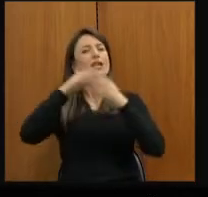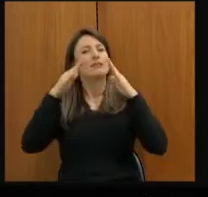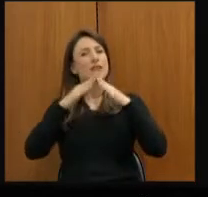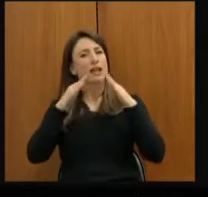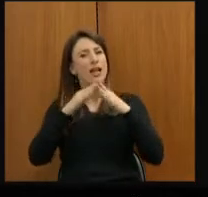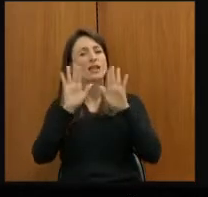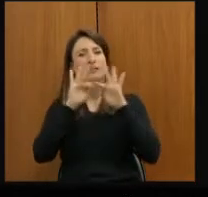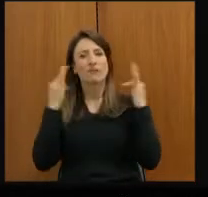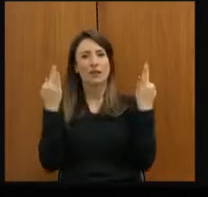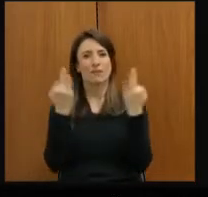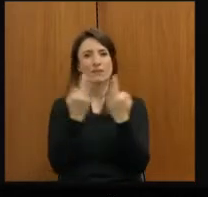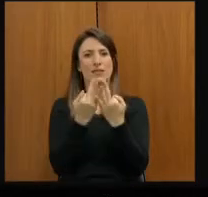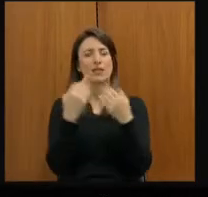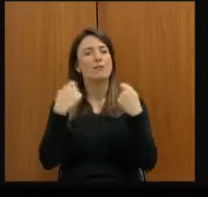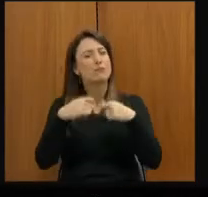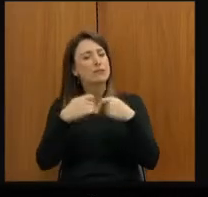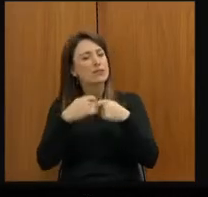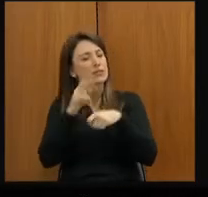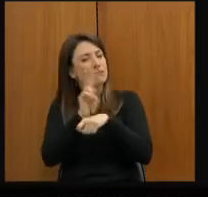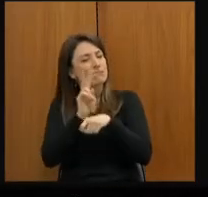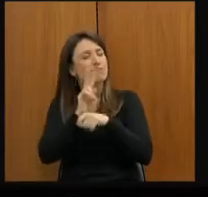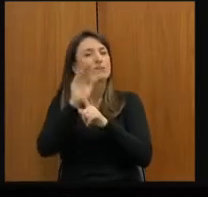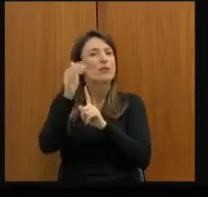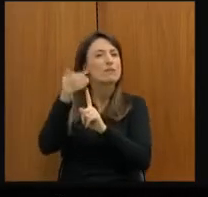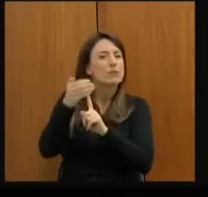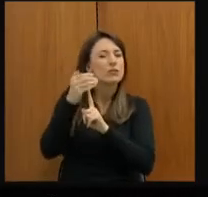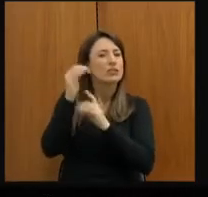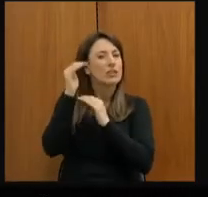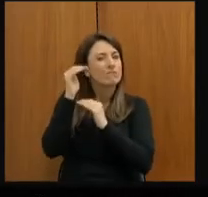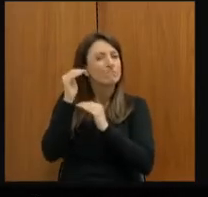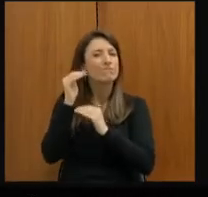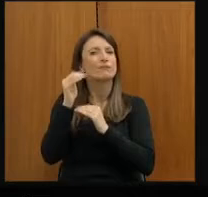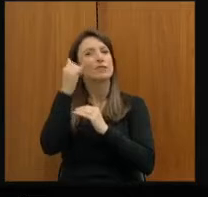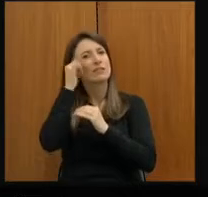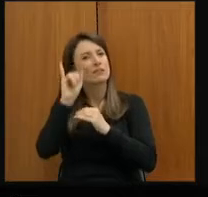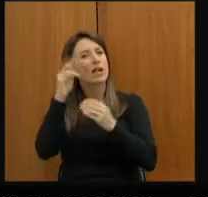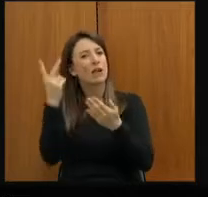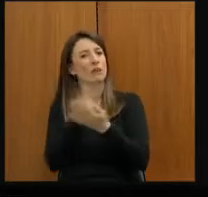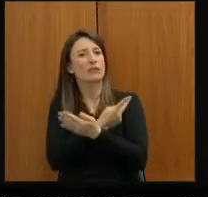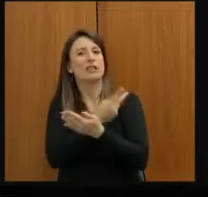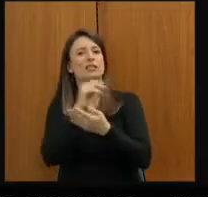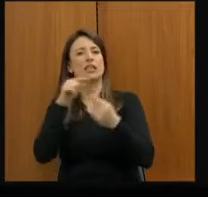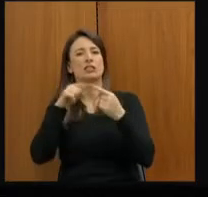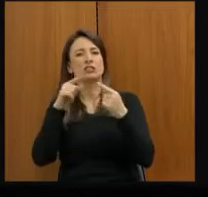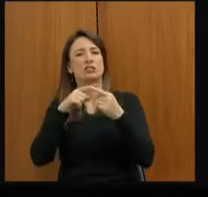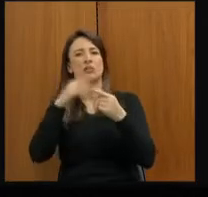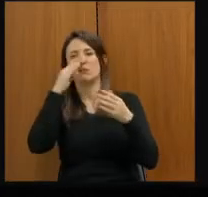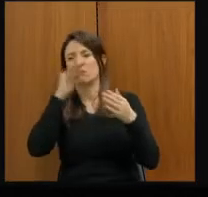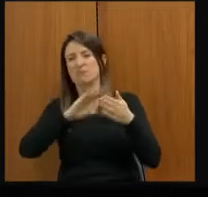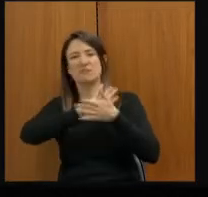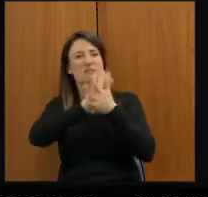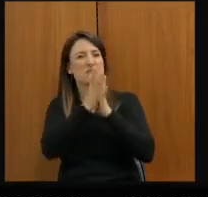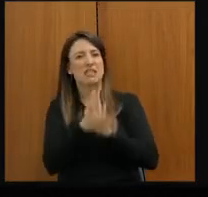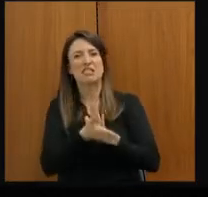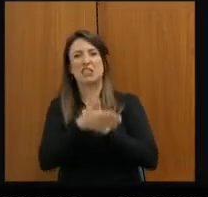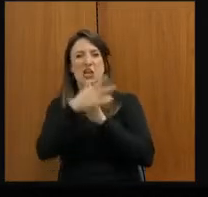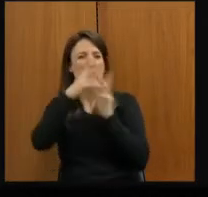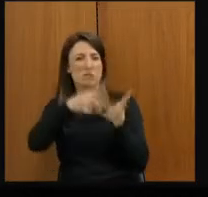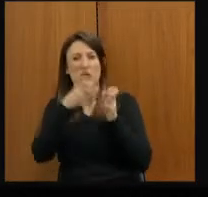sentido de resguardá-las De toda forma de negligência discriminação exploração